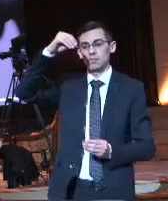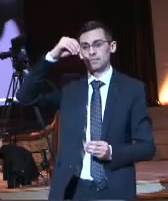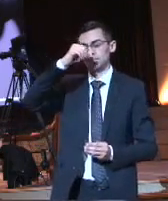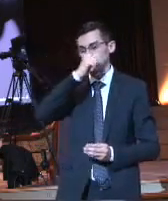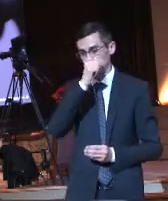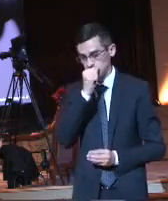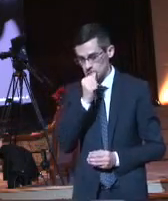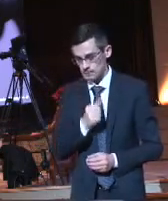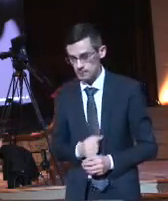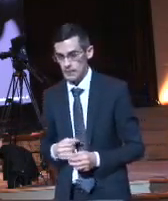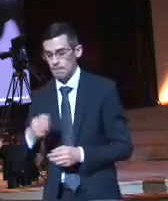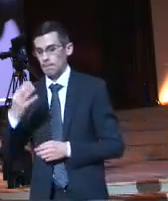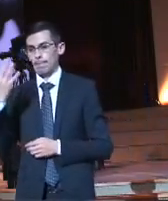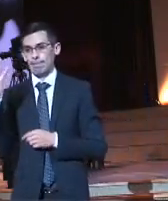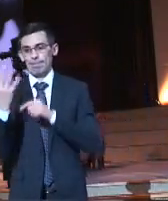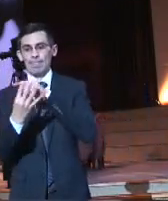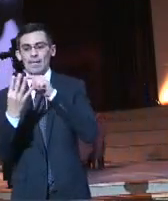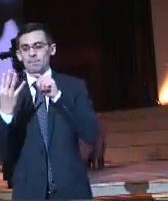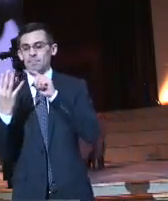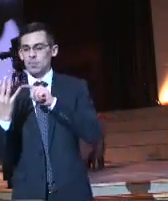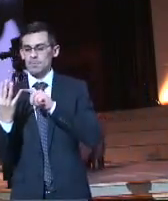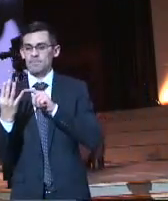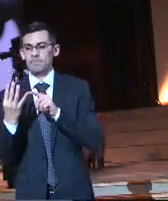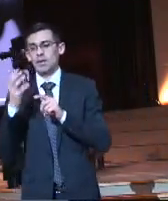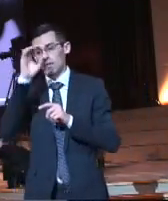Quarta coisa que eu queria deixar com você nessa manhã.